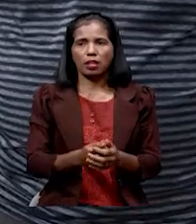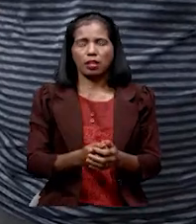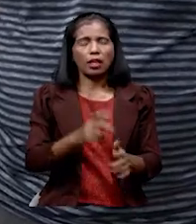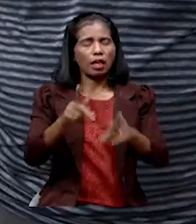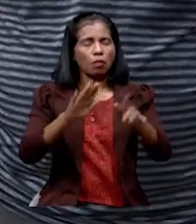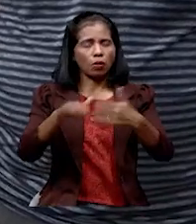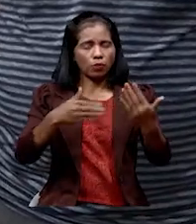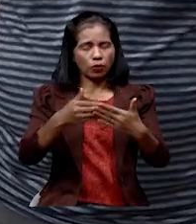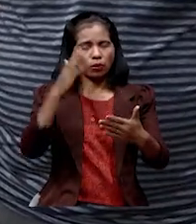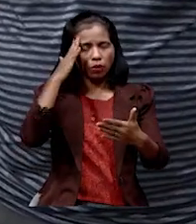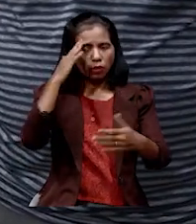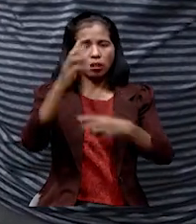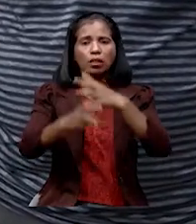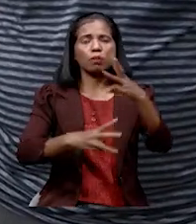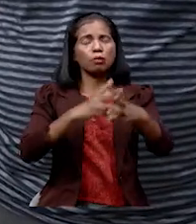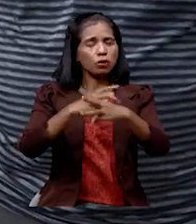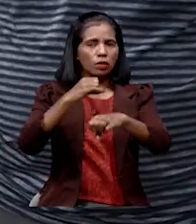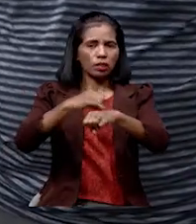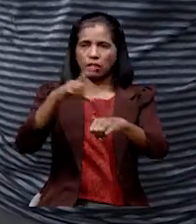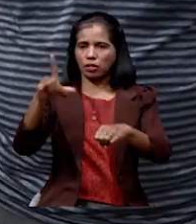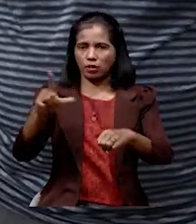temas maluxidas e o mundo internacional.